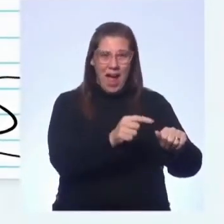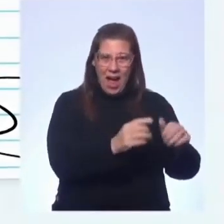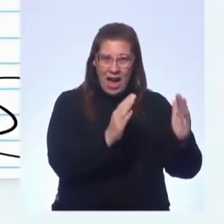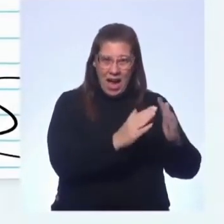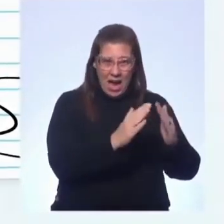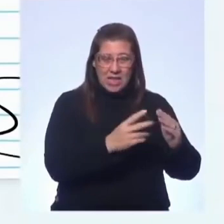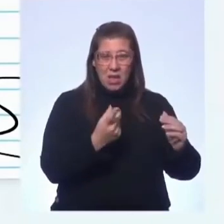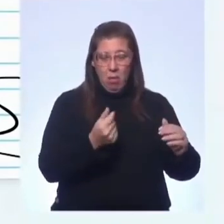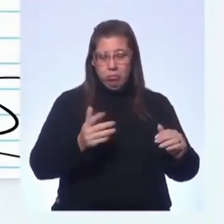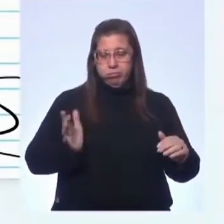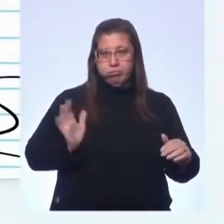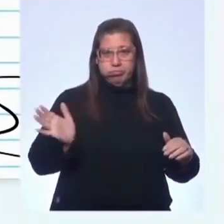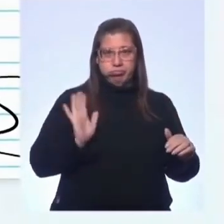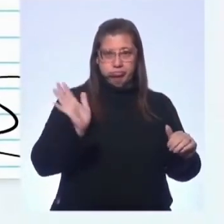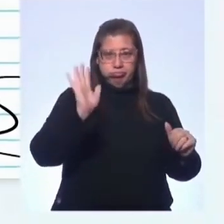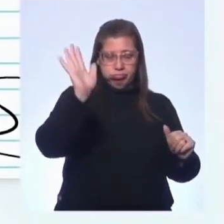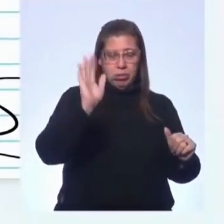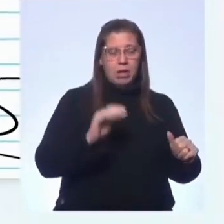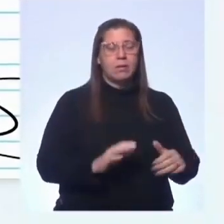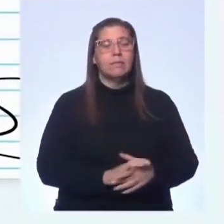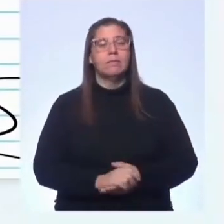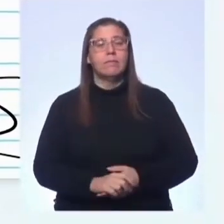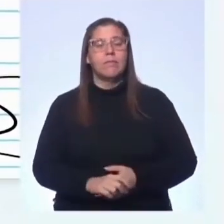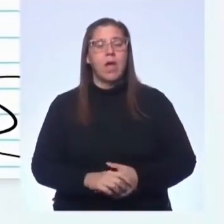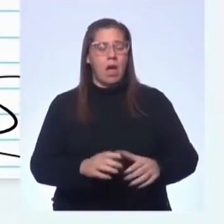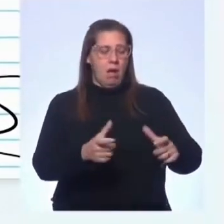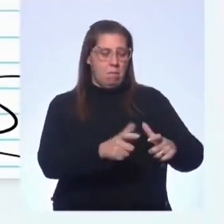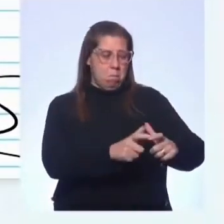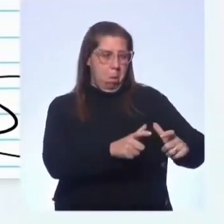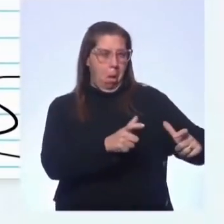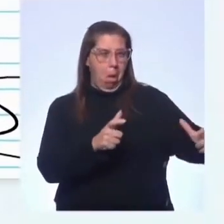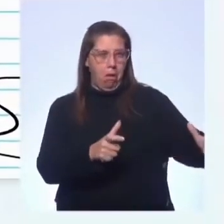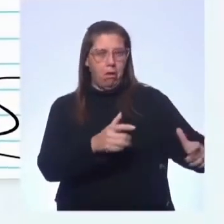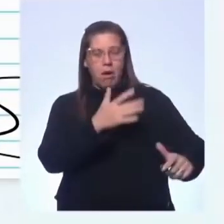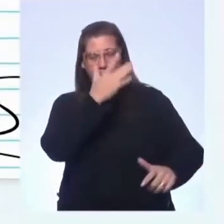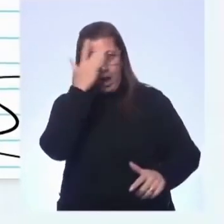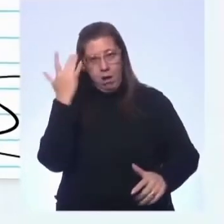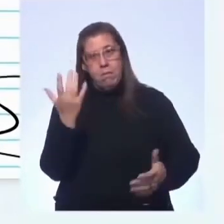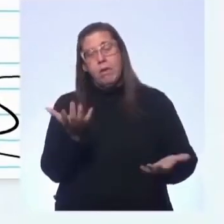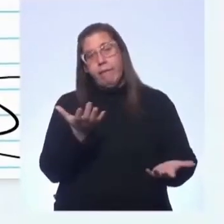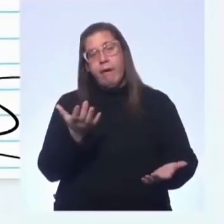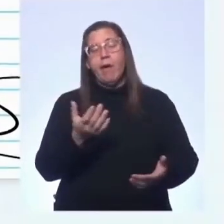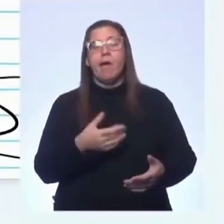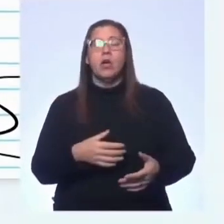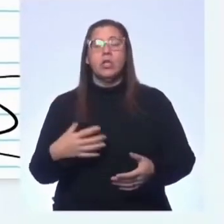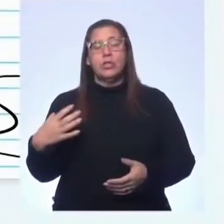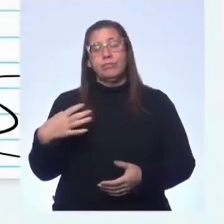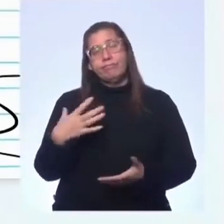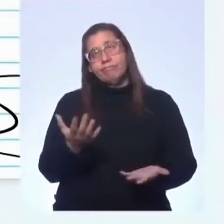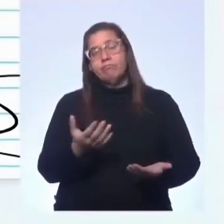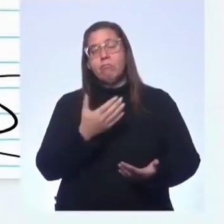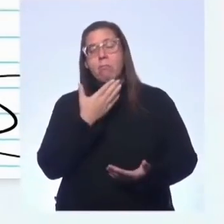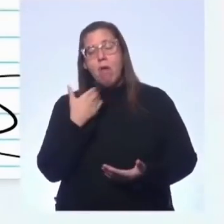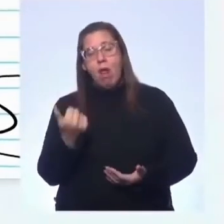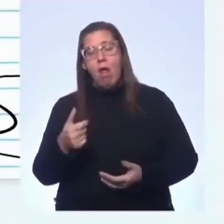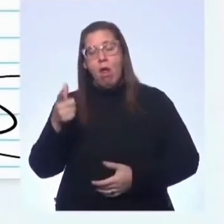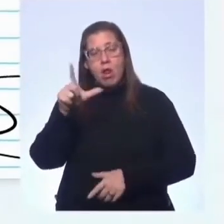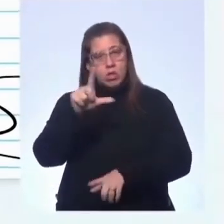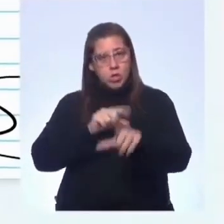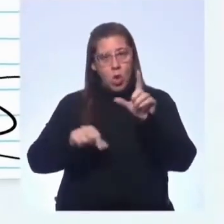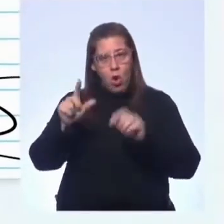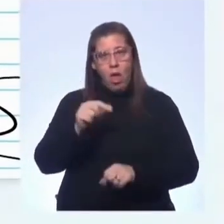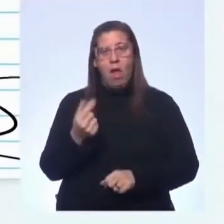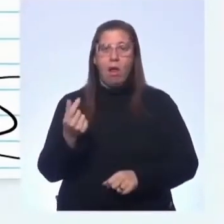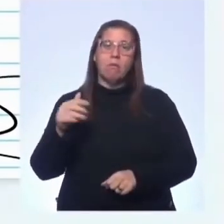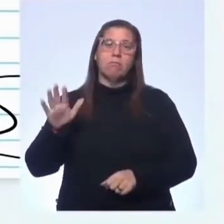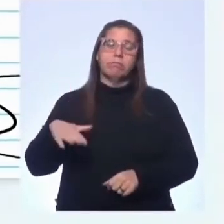muito e o caos típico da cidade grande faz com que diversas pessoas optem por alternativas mais baratas e calmas. As pessoas então